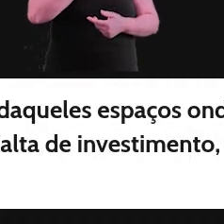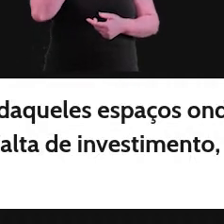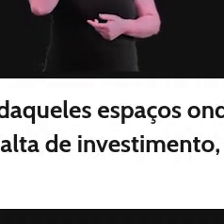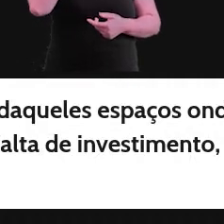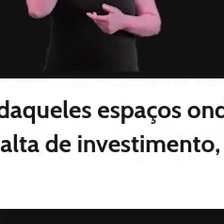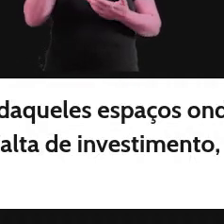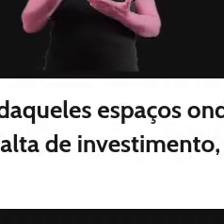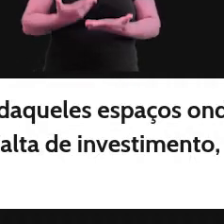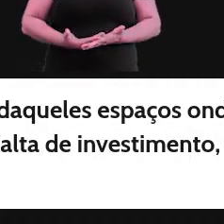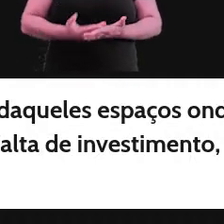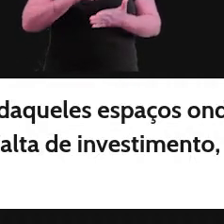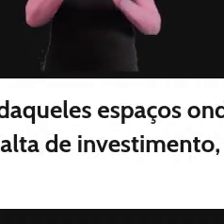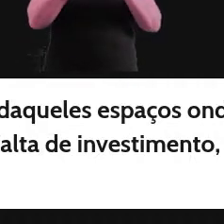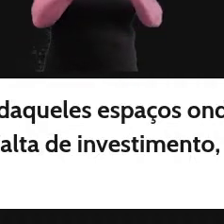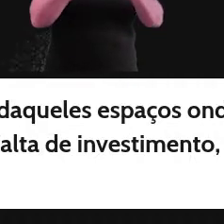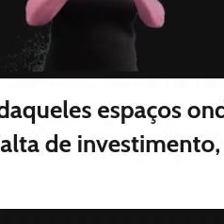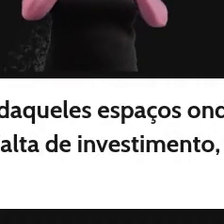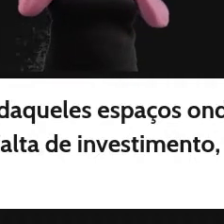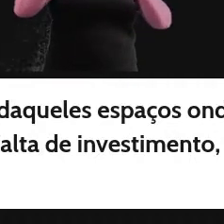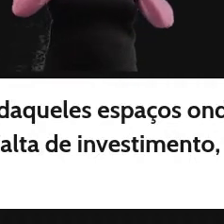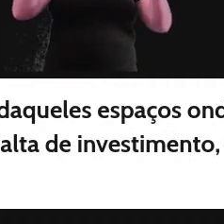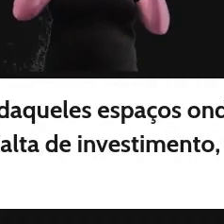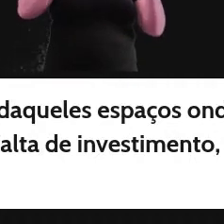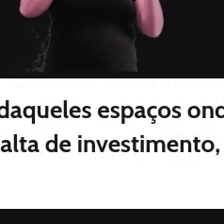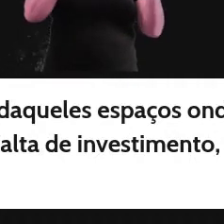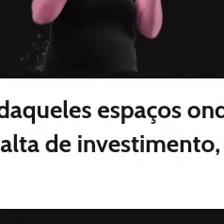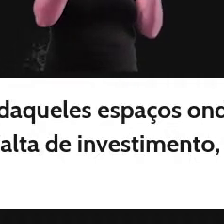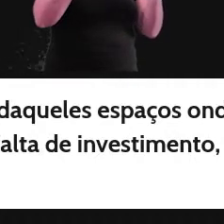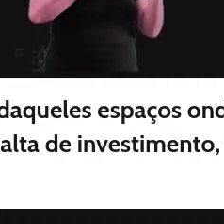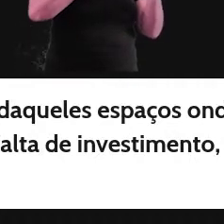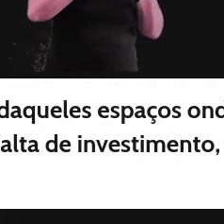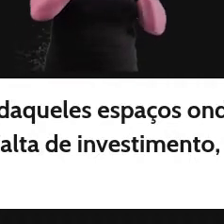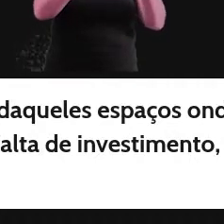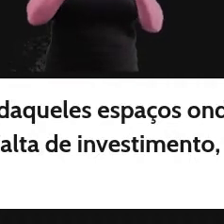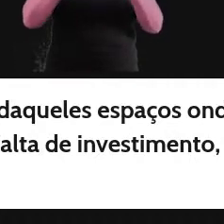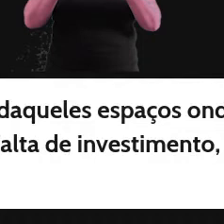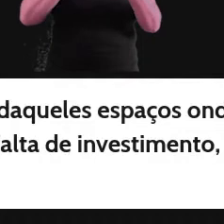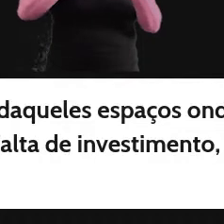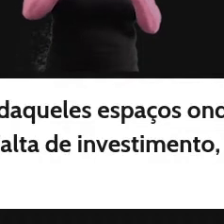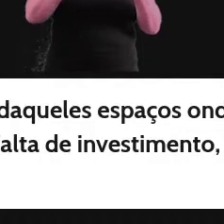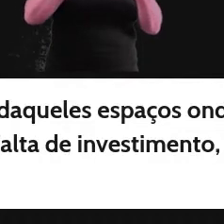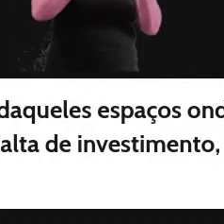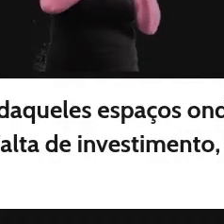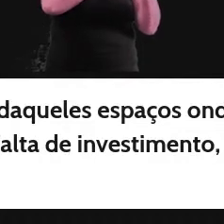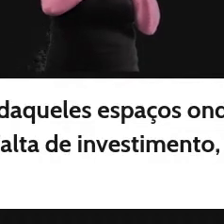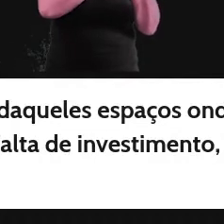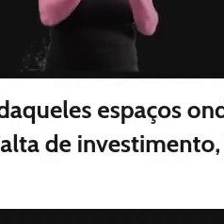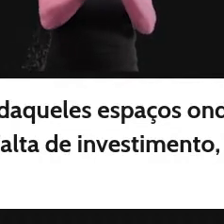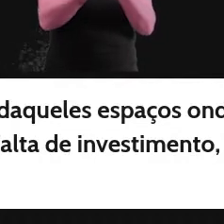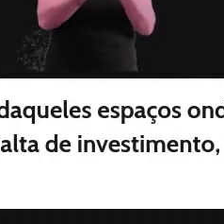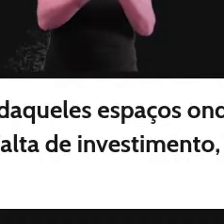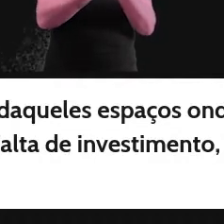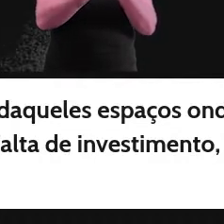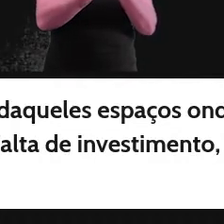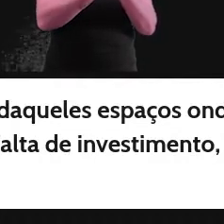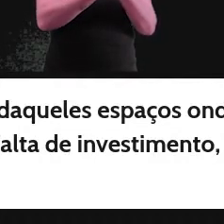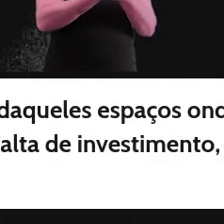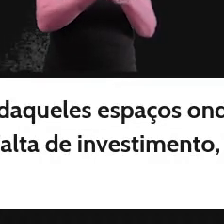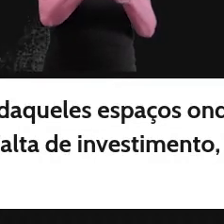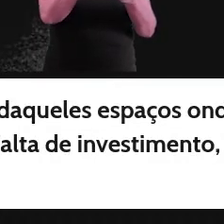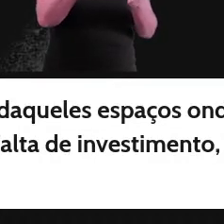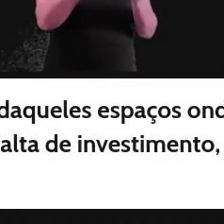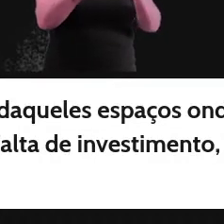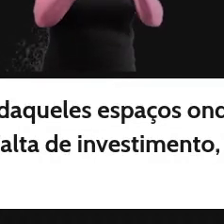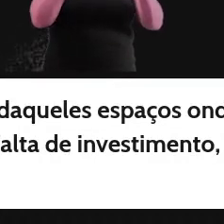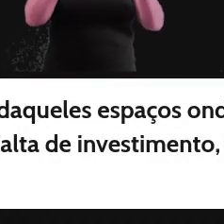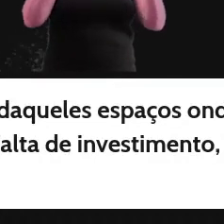pensado muito nas exposições virtuais, e que a gente tem no nosso grupo, eu tenho 2 alunos atualmente estudando exposições virtuais do ponto